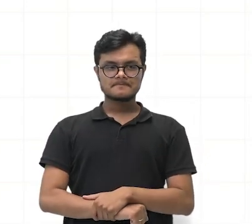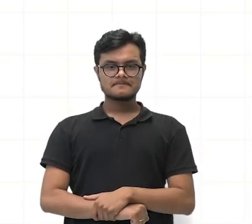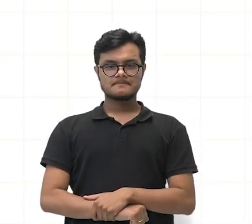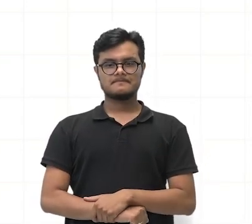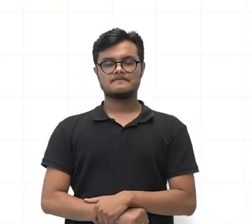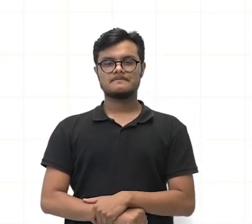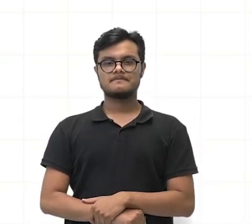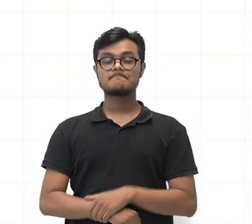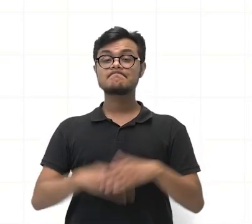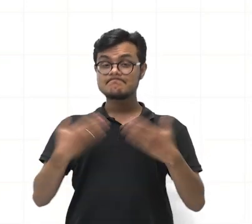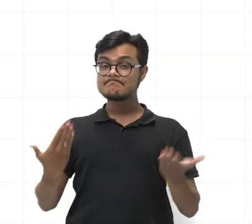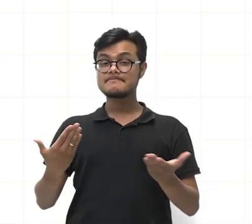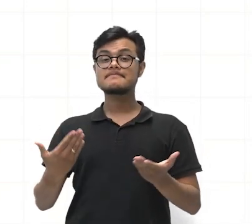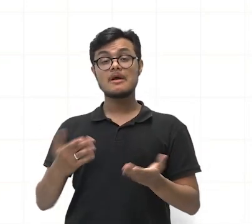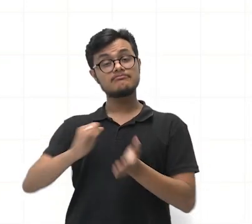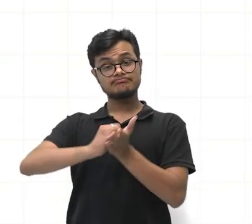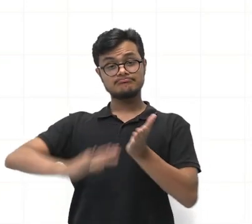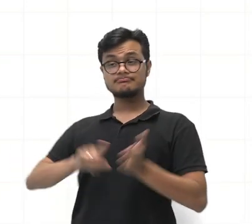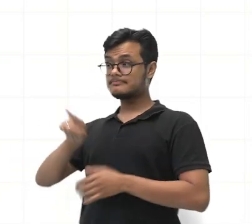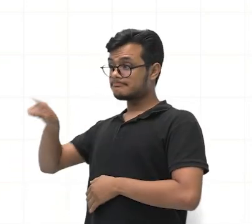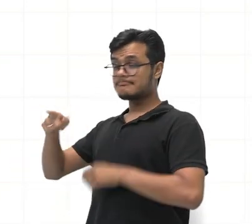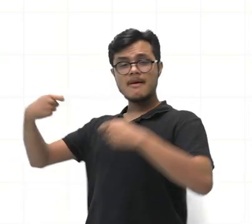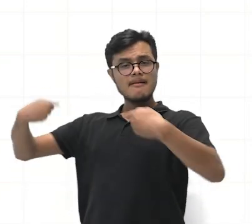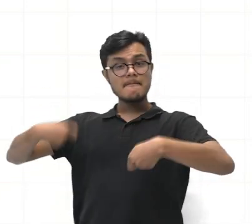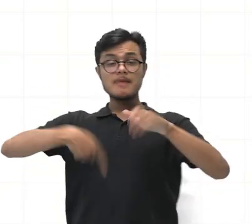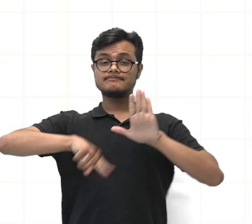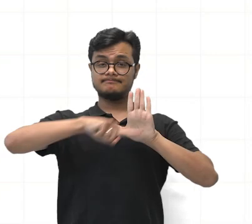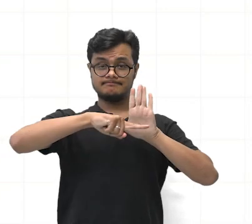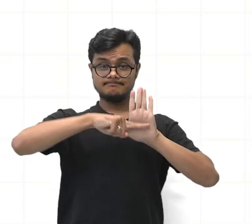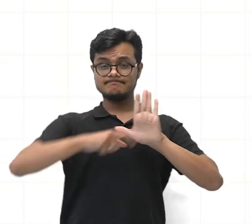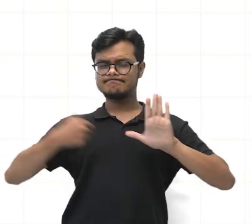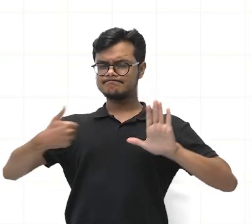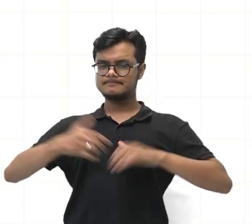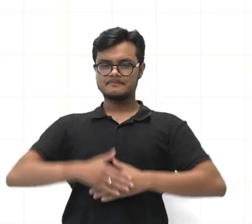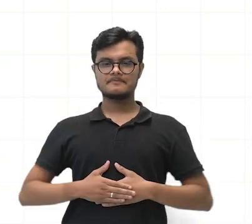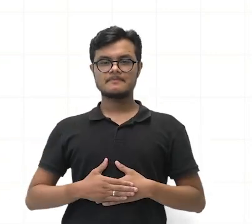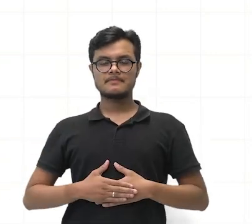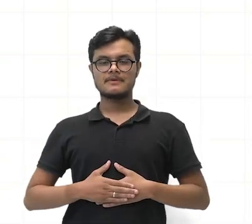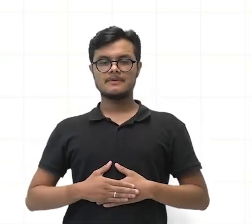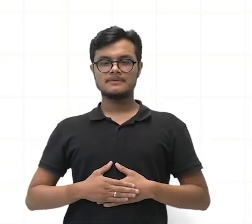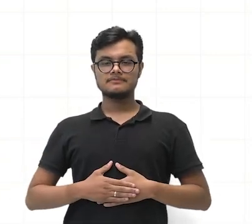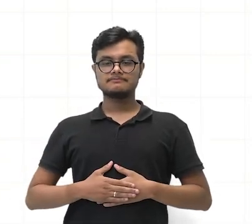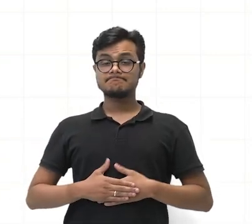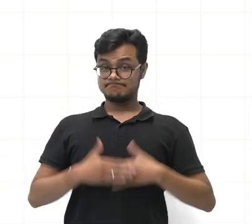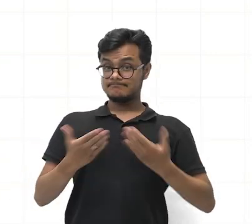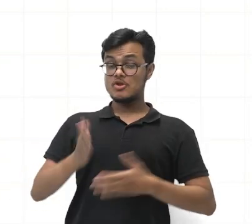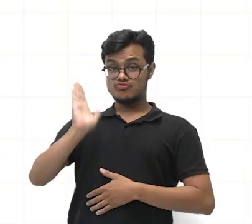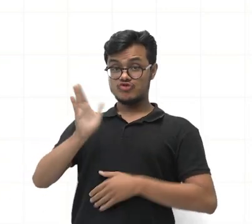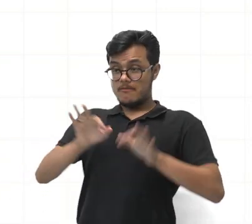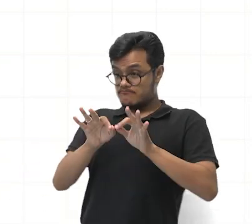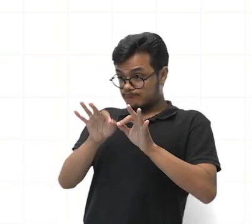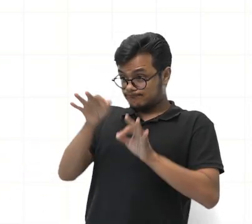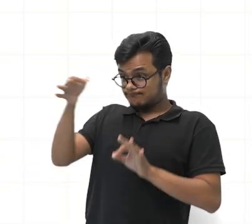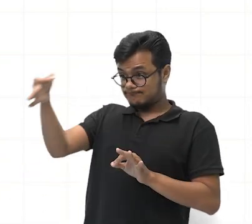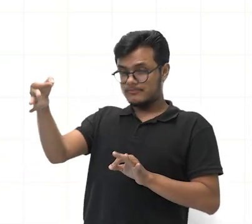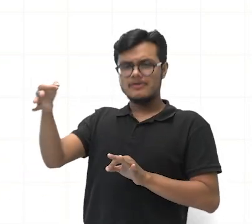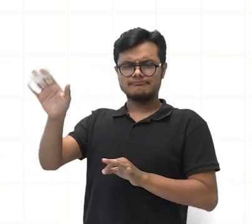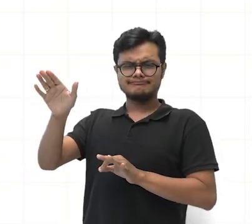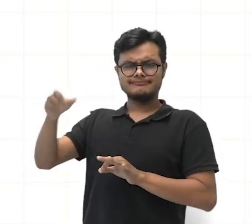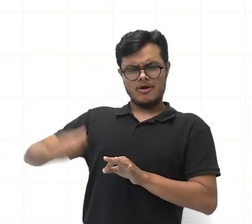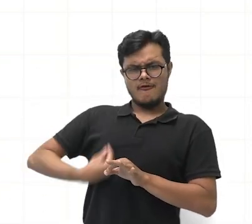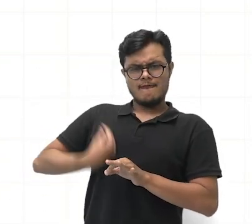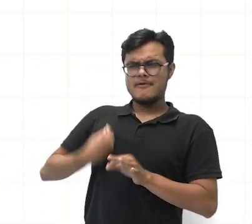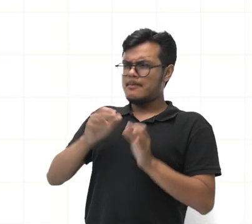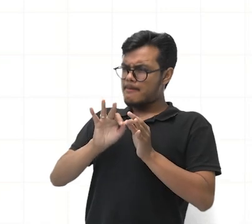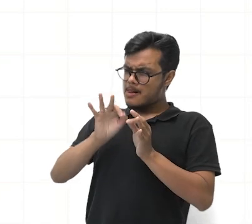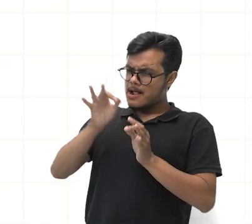fazer a subtração, tá legal? Então, vamos pegar a distância que você já viajou, tudo bem?